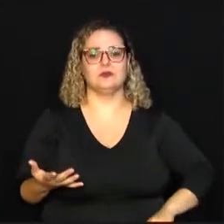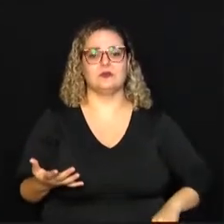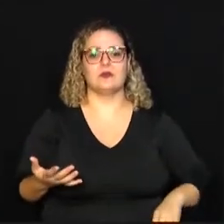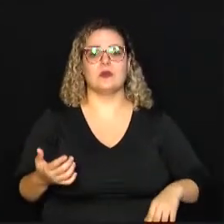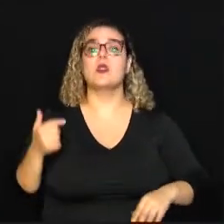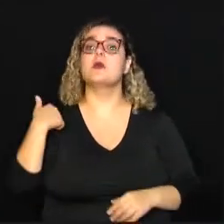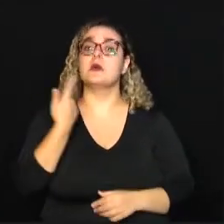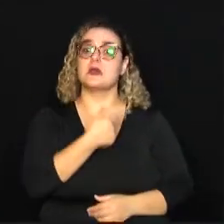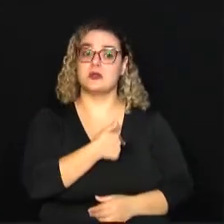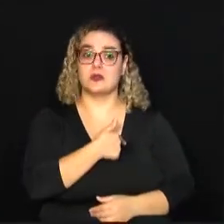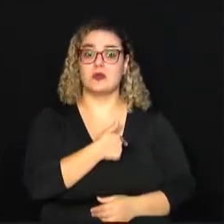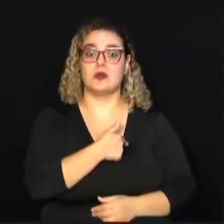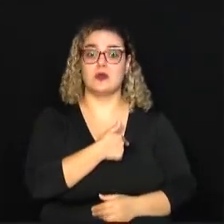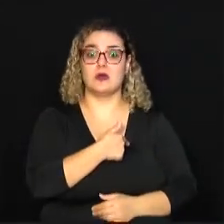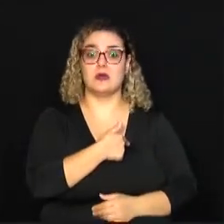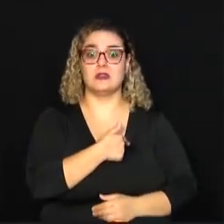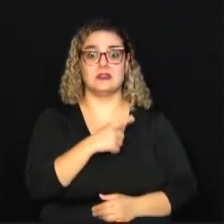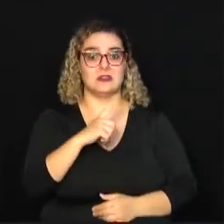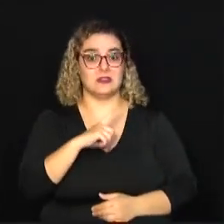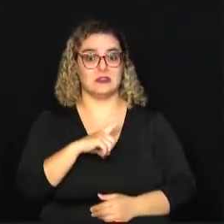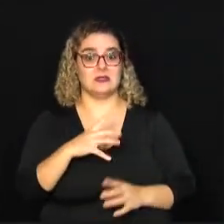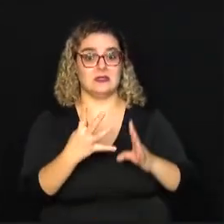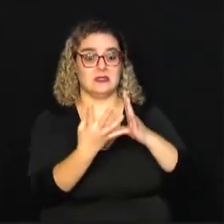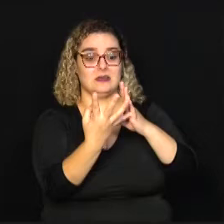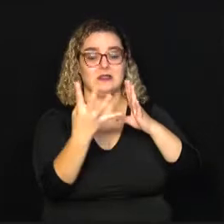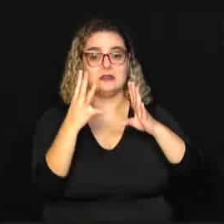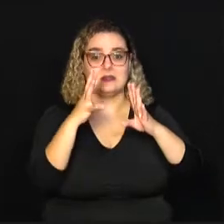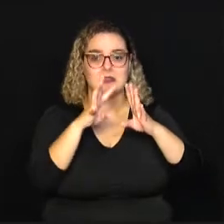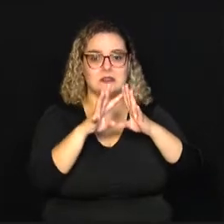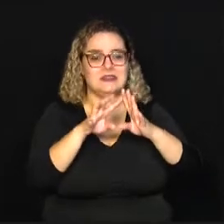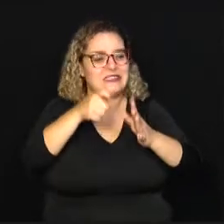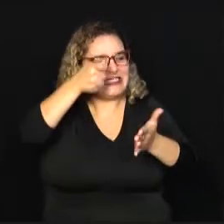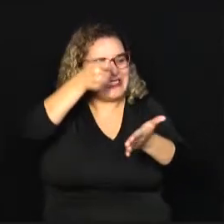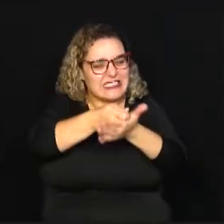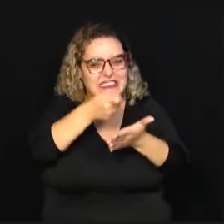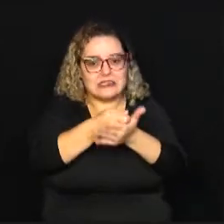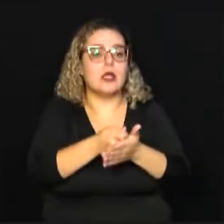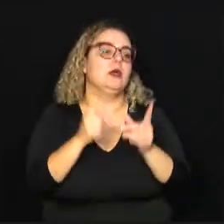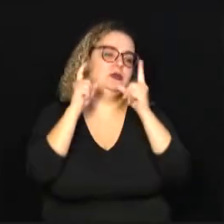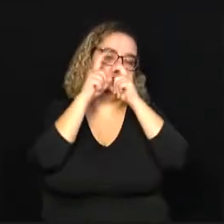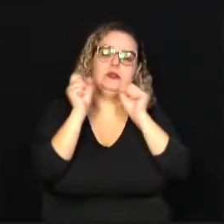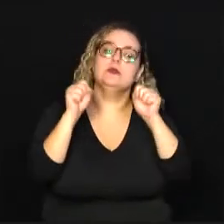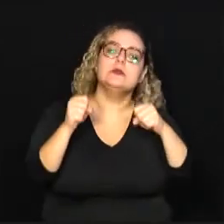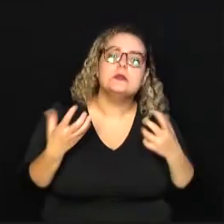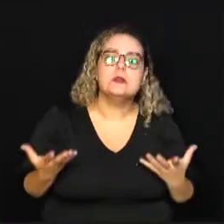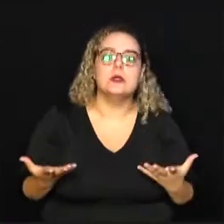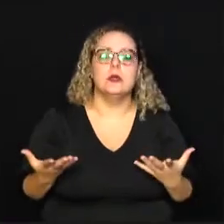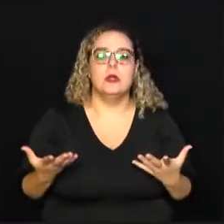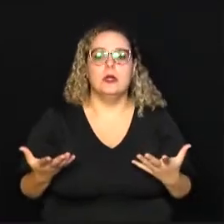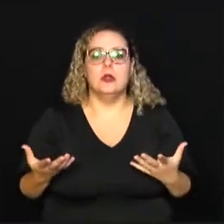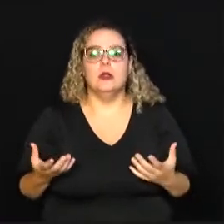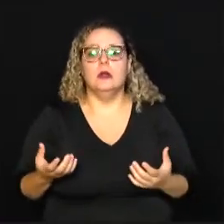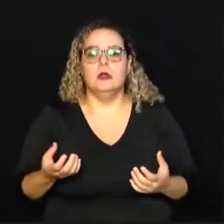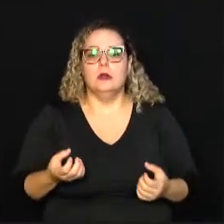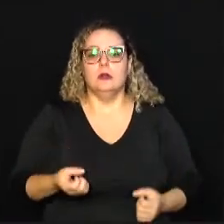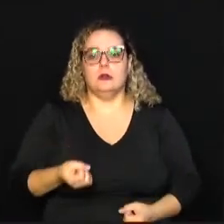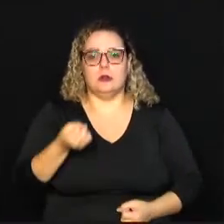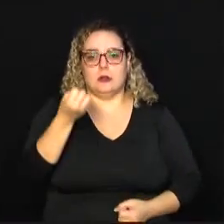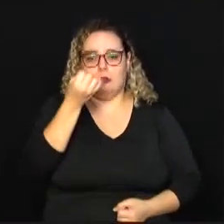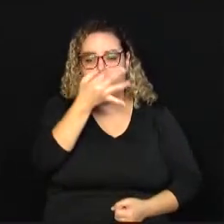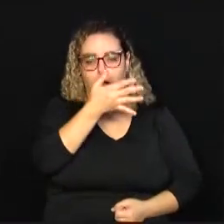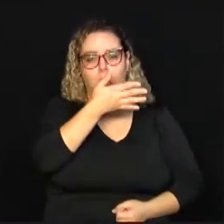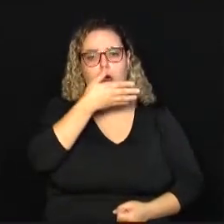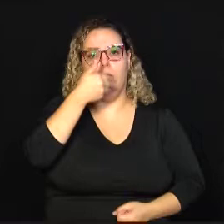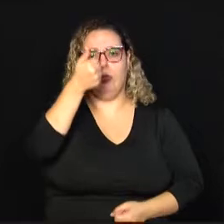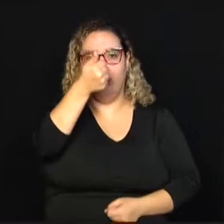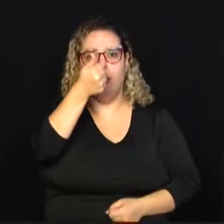que as medidas de isolamento sejam cumpridas à risca. É duríssimo, mas quanto melhor cumpridas elas forem